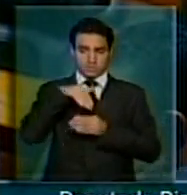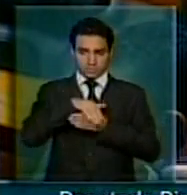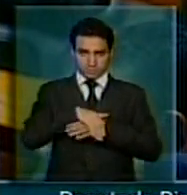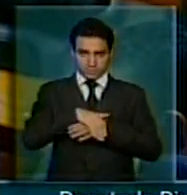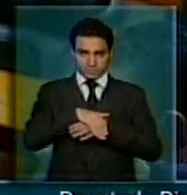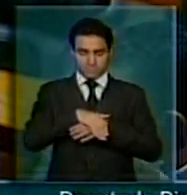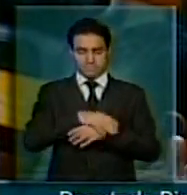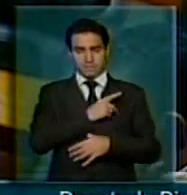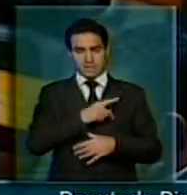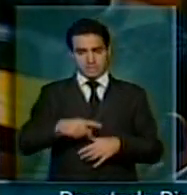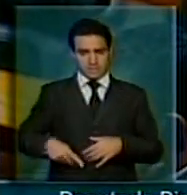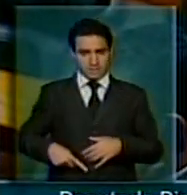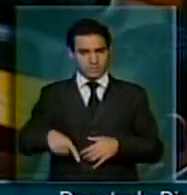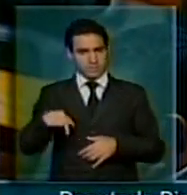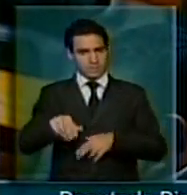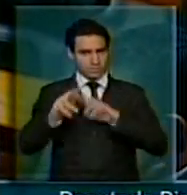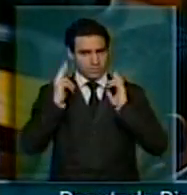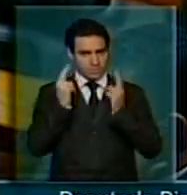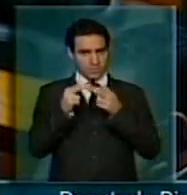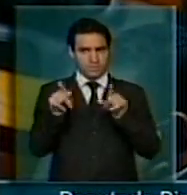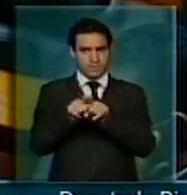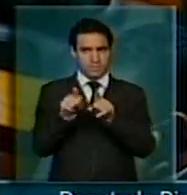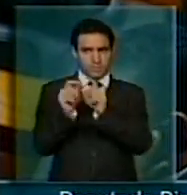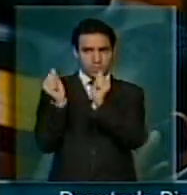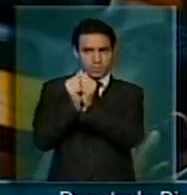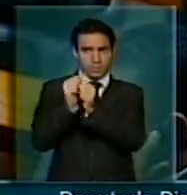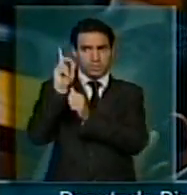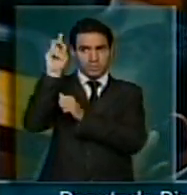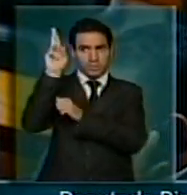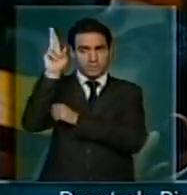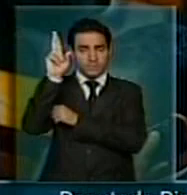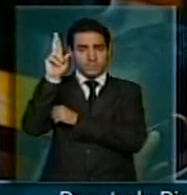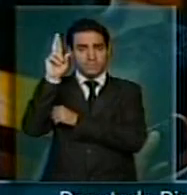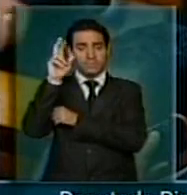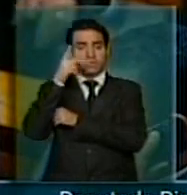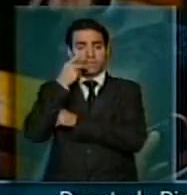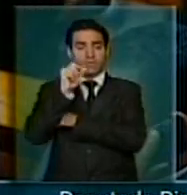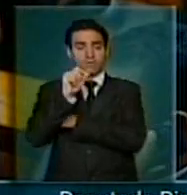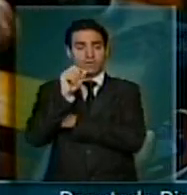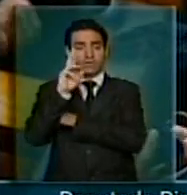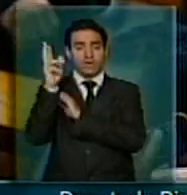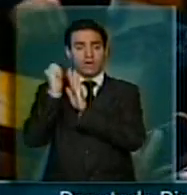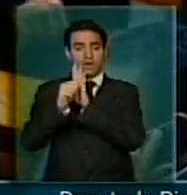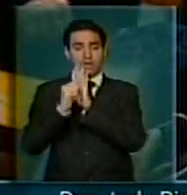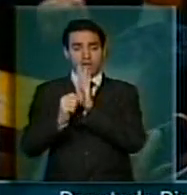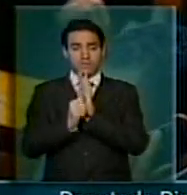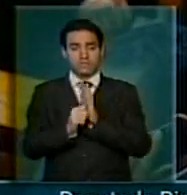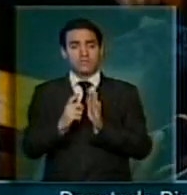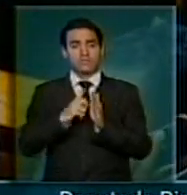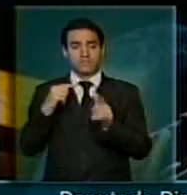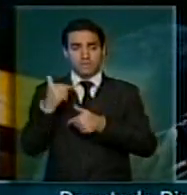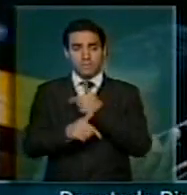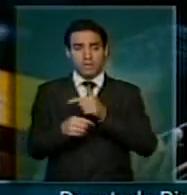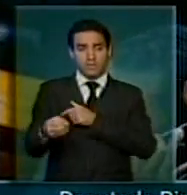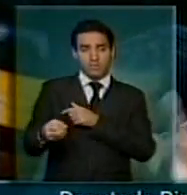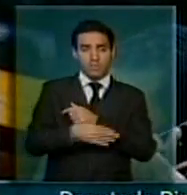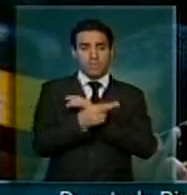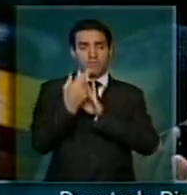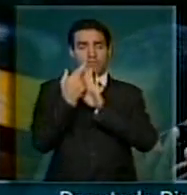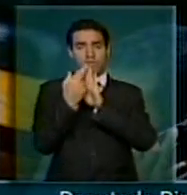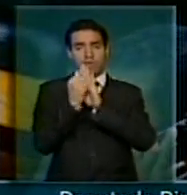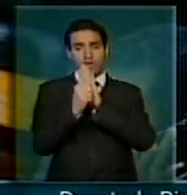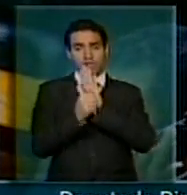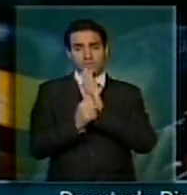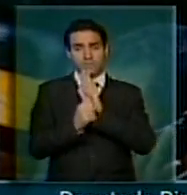casa e o conjunto de líderes, de que o relator está trabalhando num novo relatório.